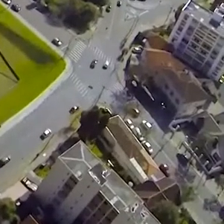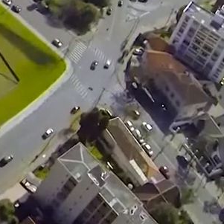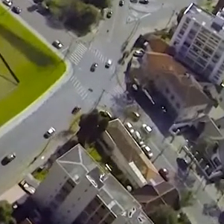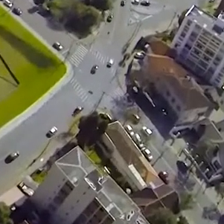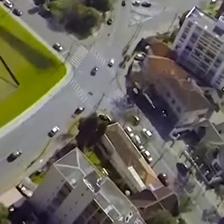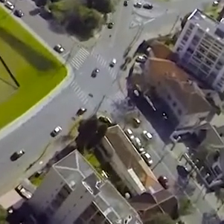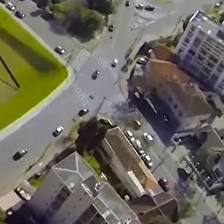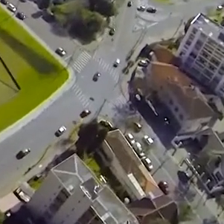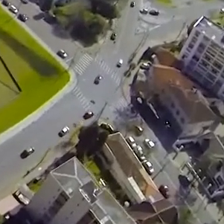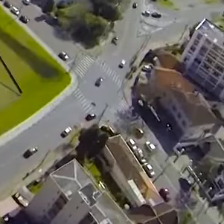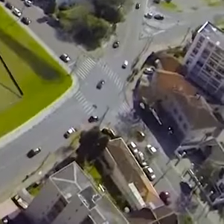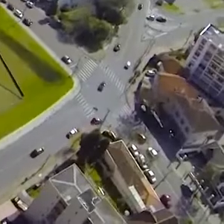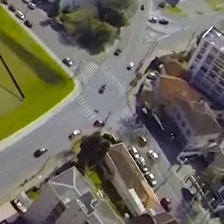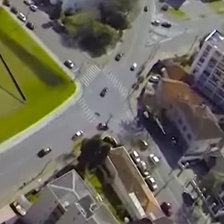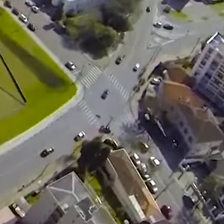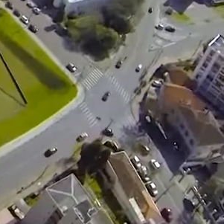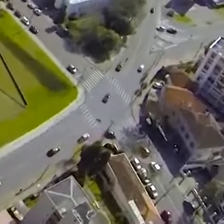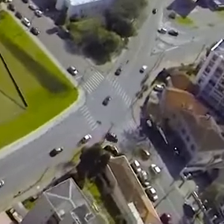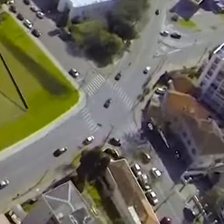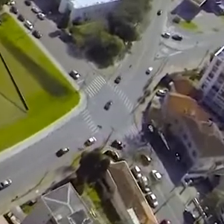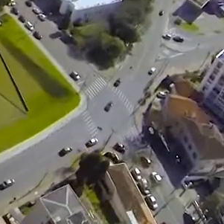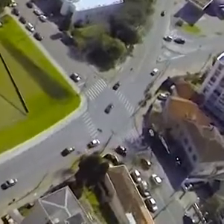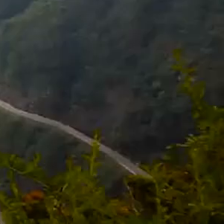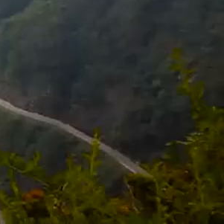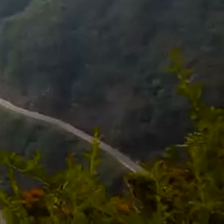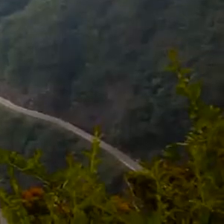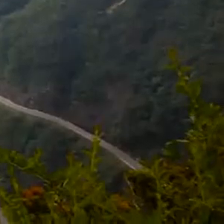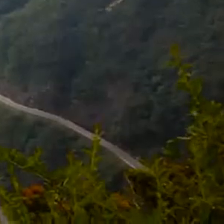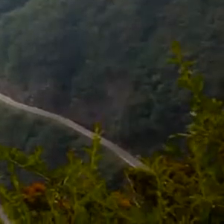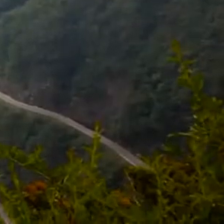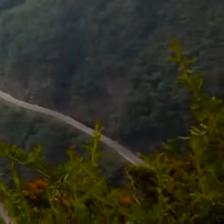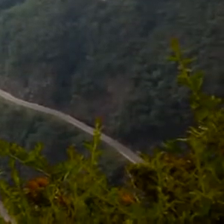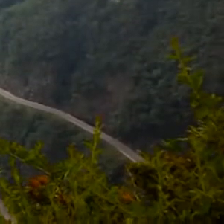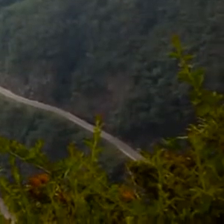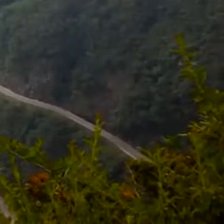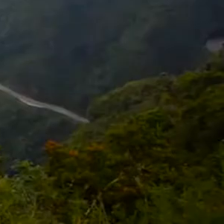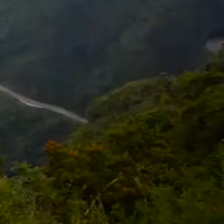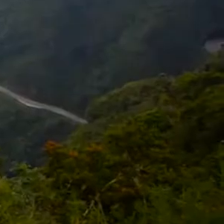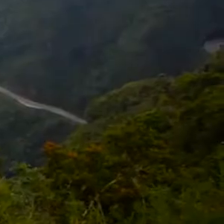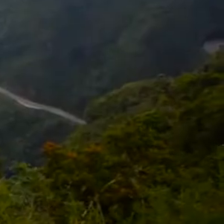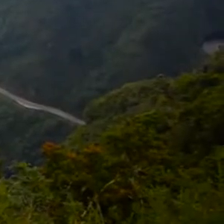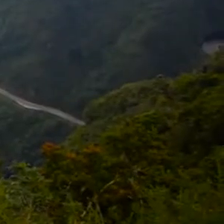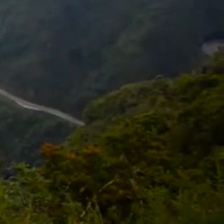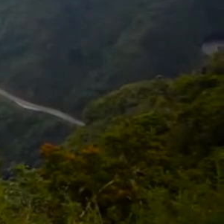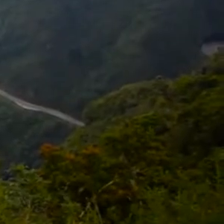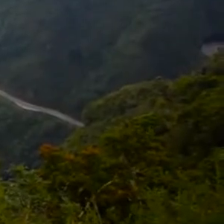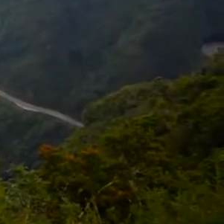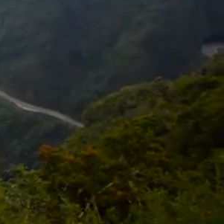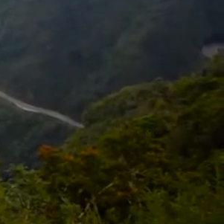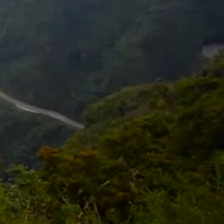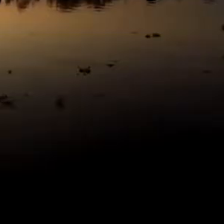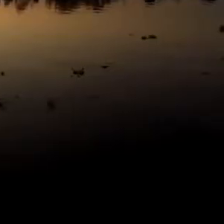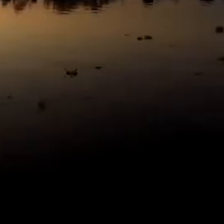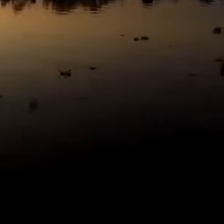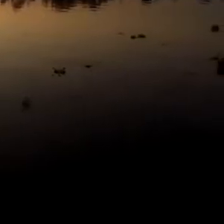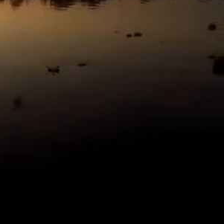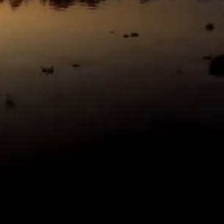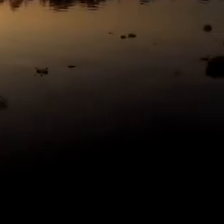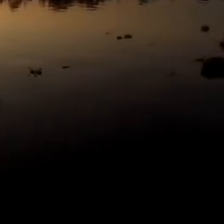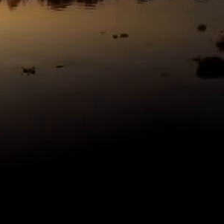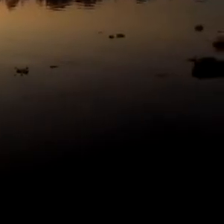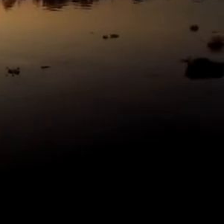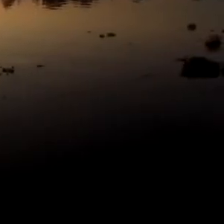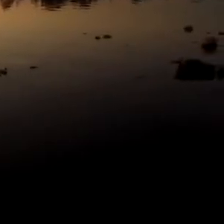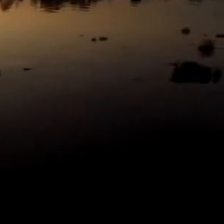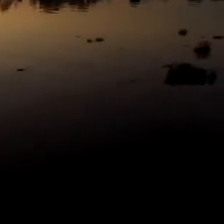responde fala comigo então é isso aí né Só quando eu sou